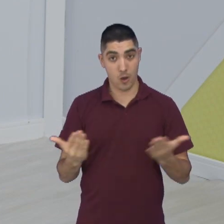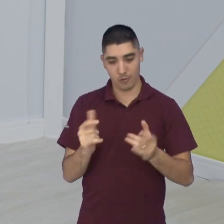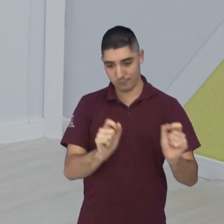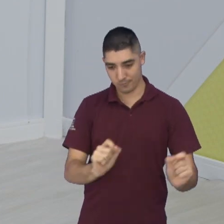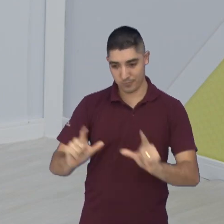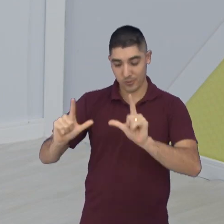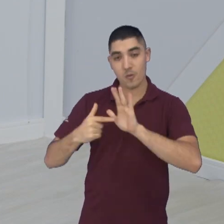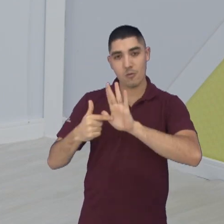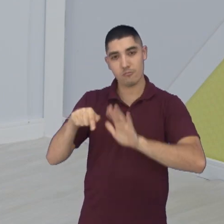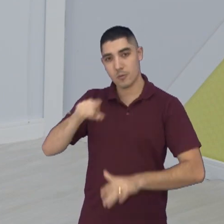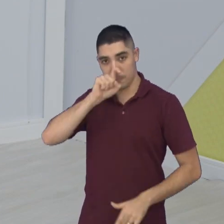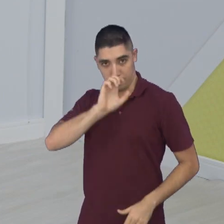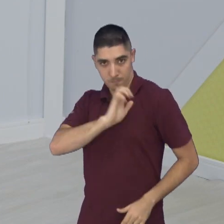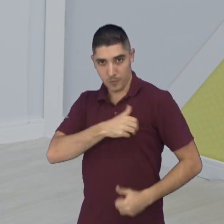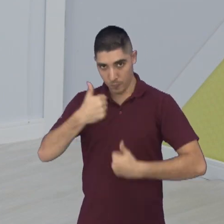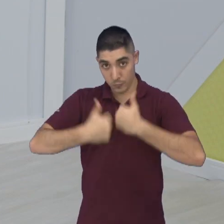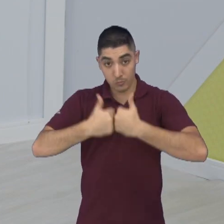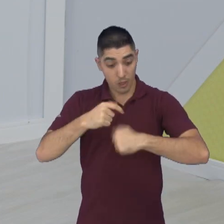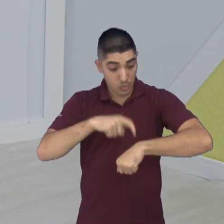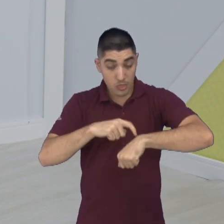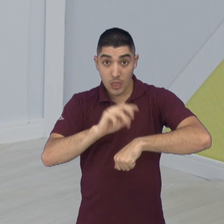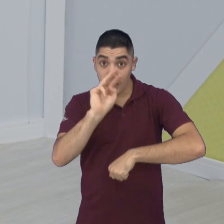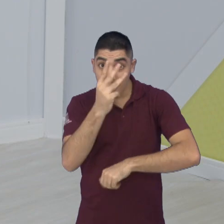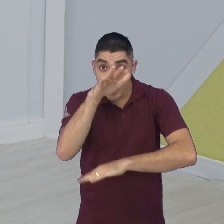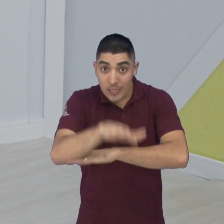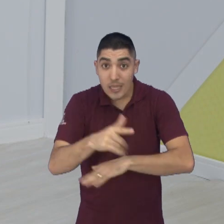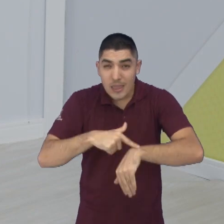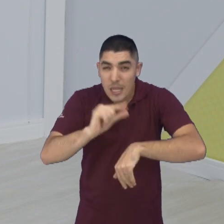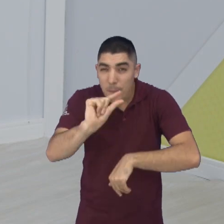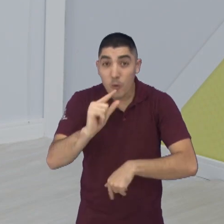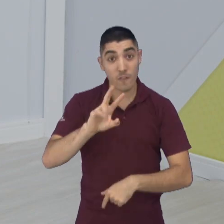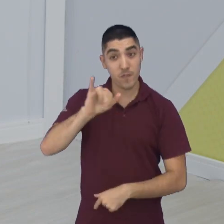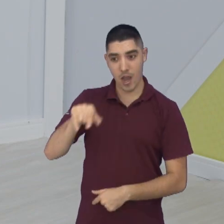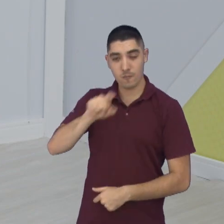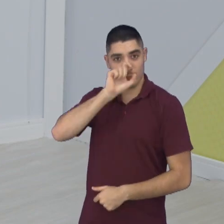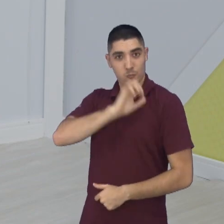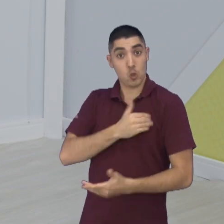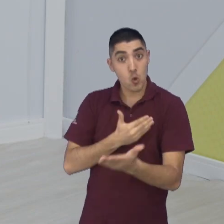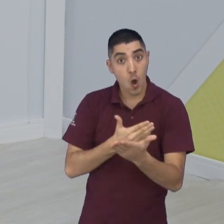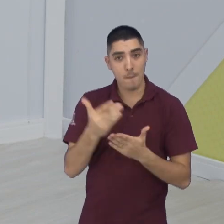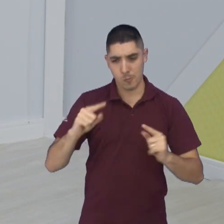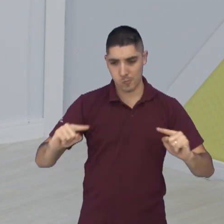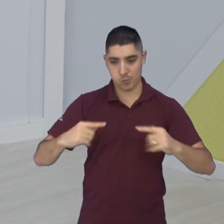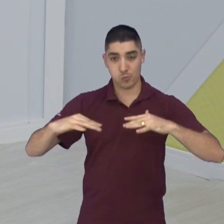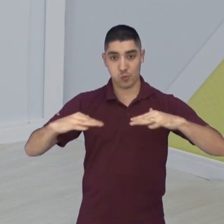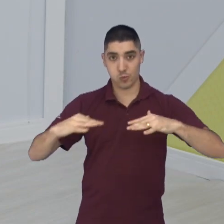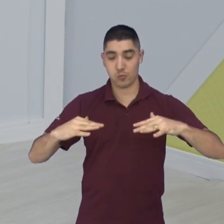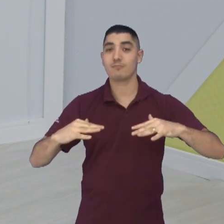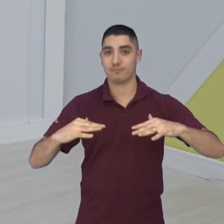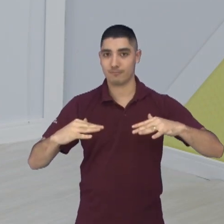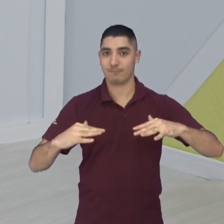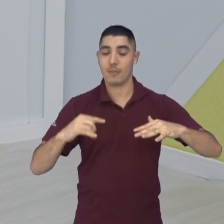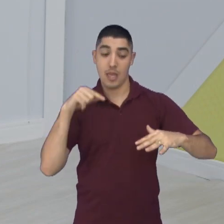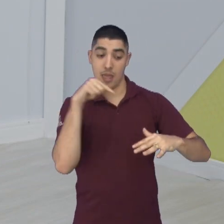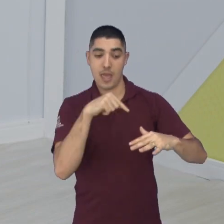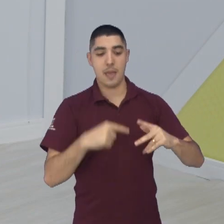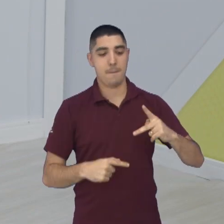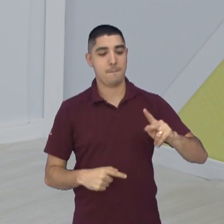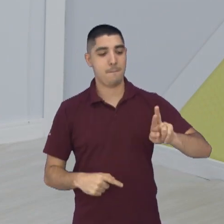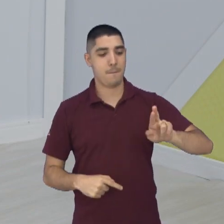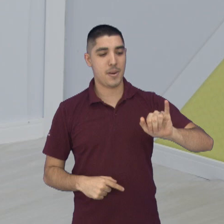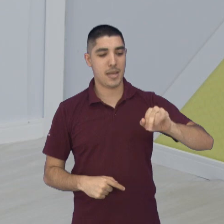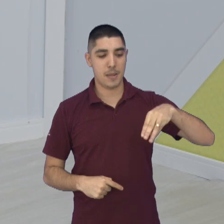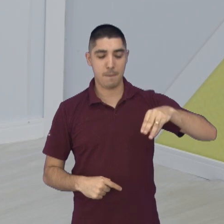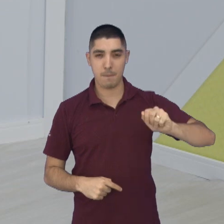São José Esporte Clube. Daqui a pouquinho, às 3 da tarde, a nossa Águia do Vale entra em campo contra o Primavera, pela terceira rodada do